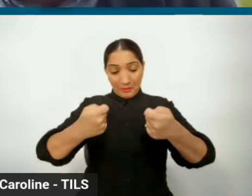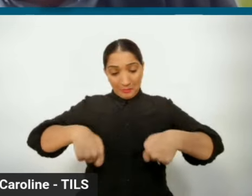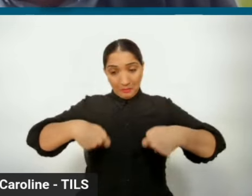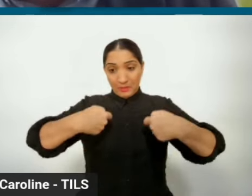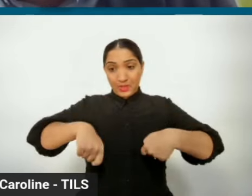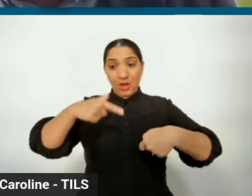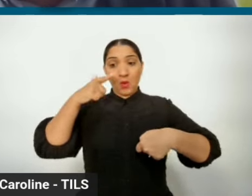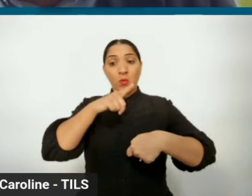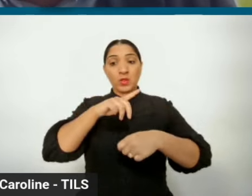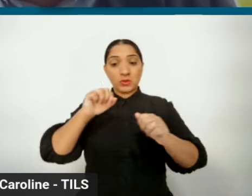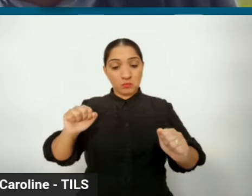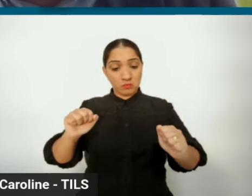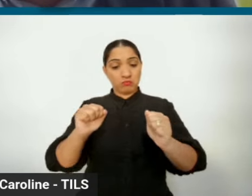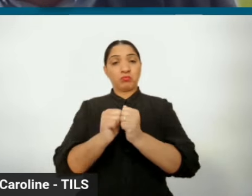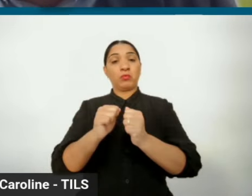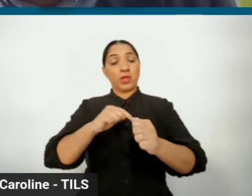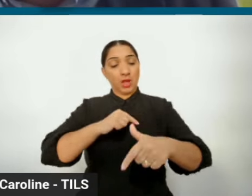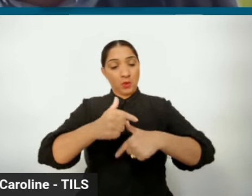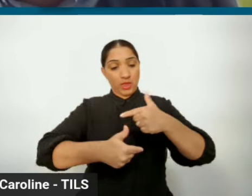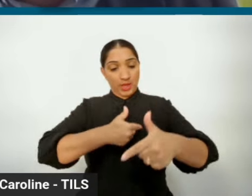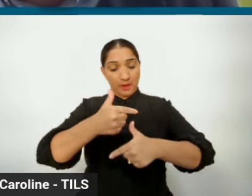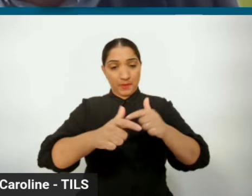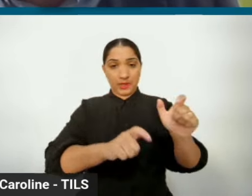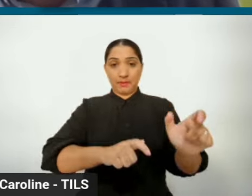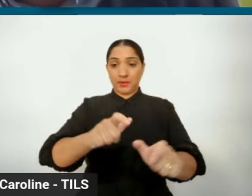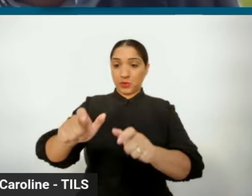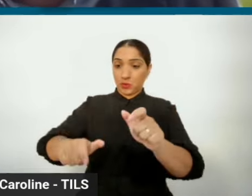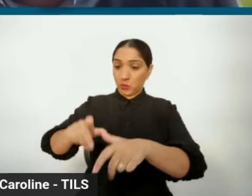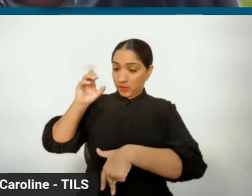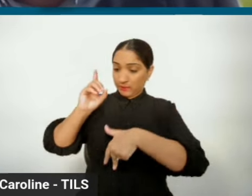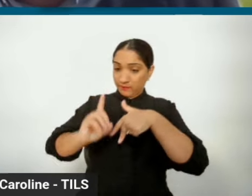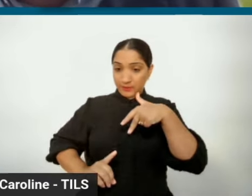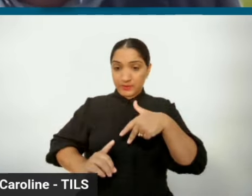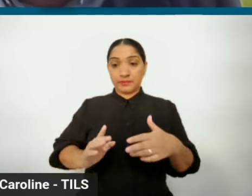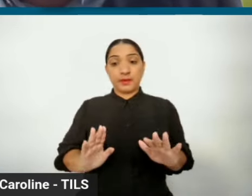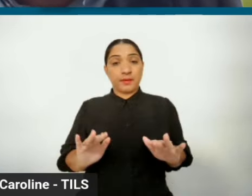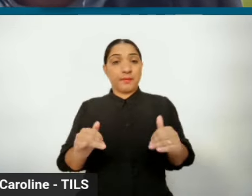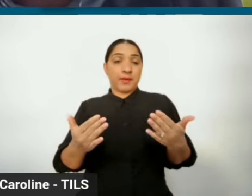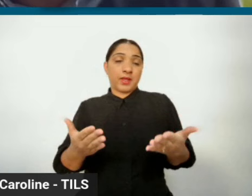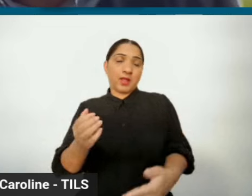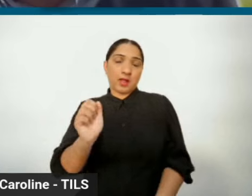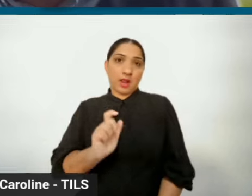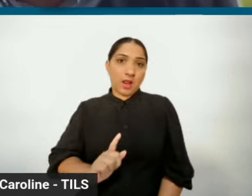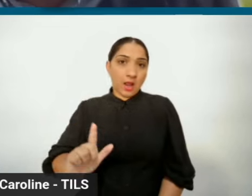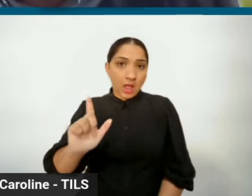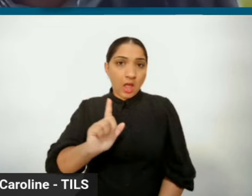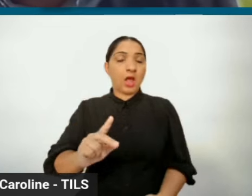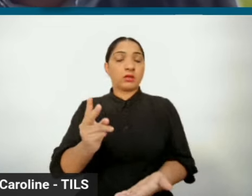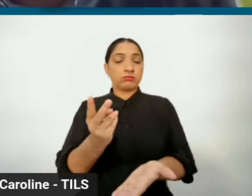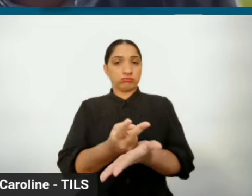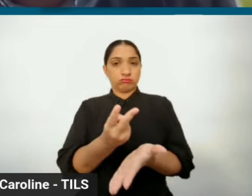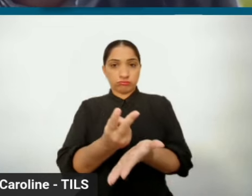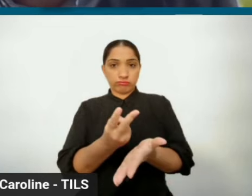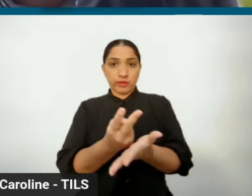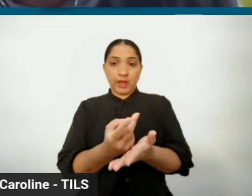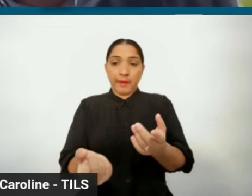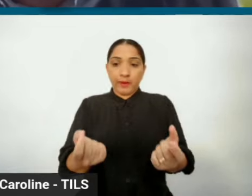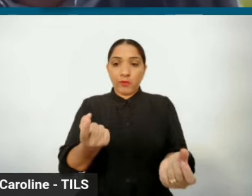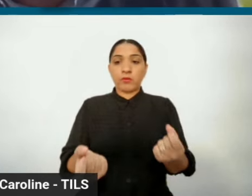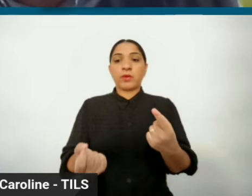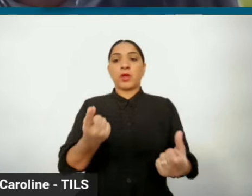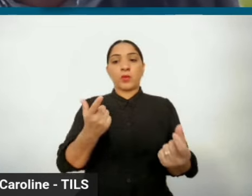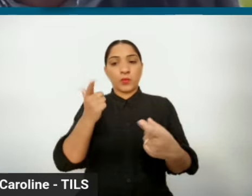ao trabalho das pessoas com deficiência. Mas é claro, sempre, vez ou outra, vem alguma